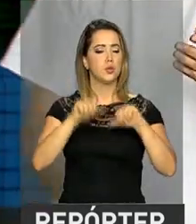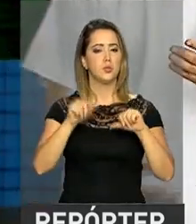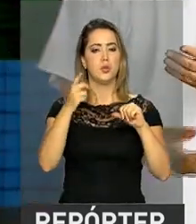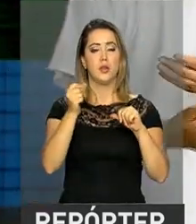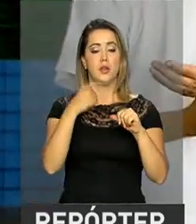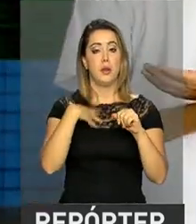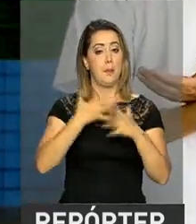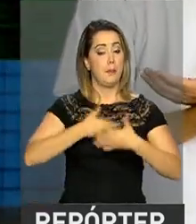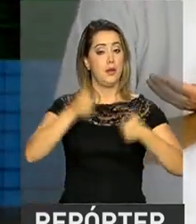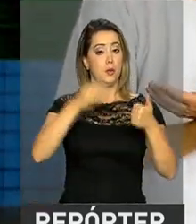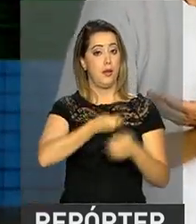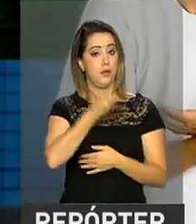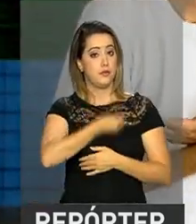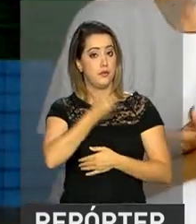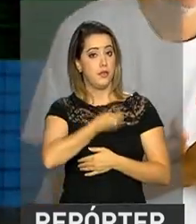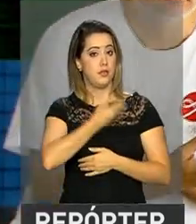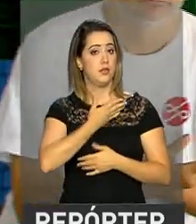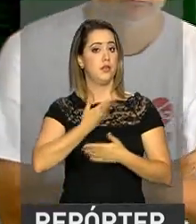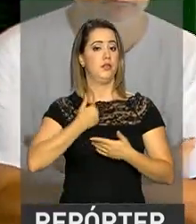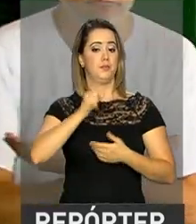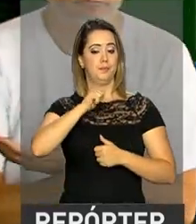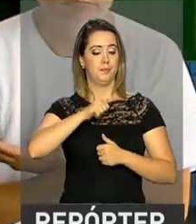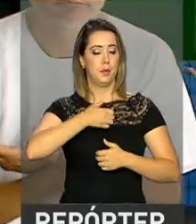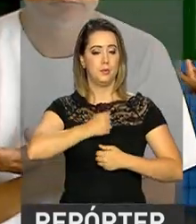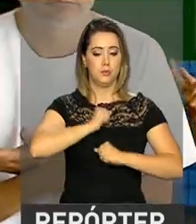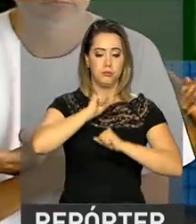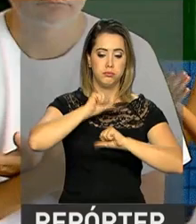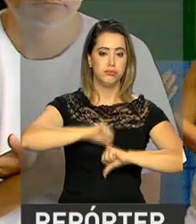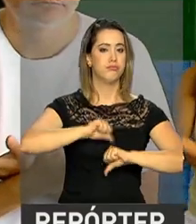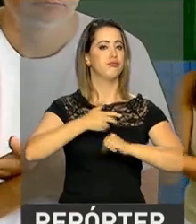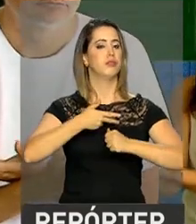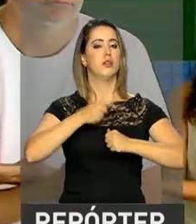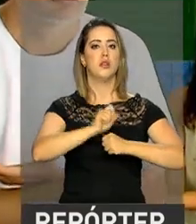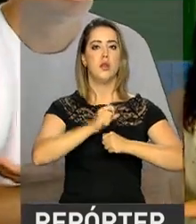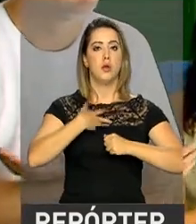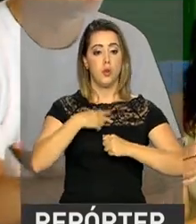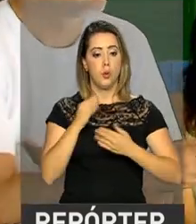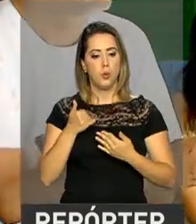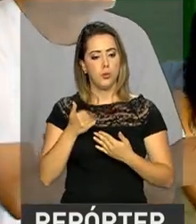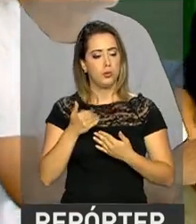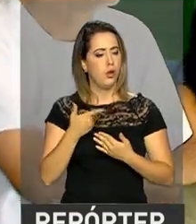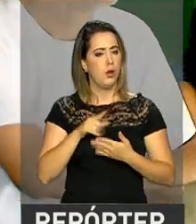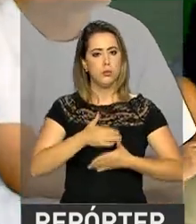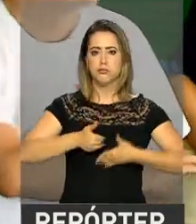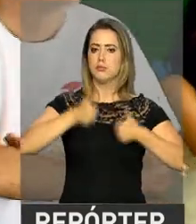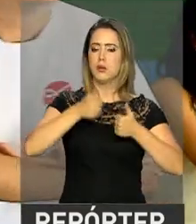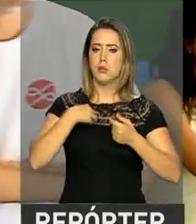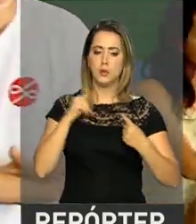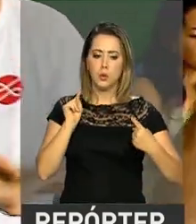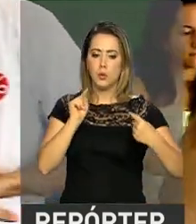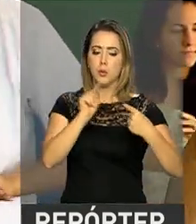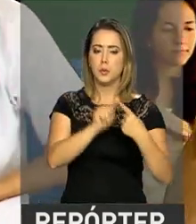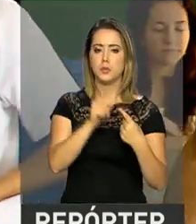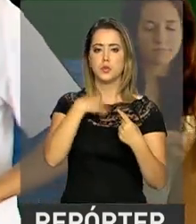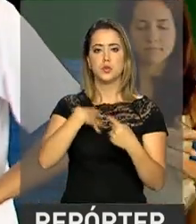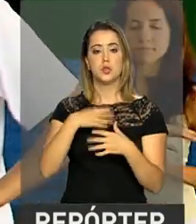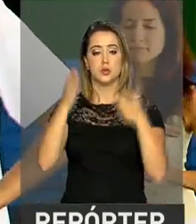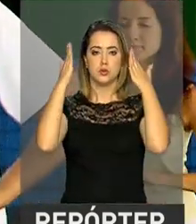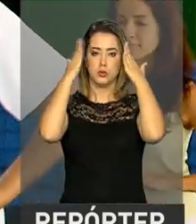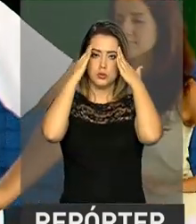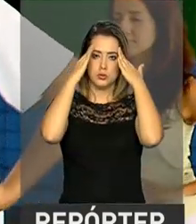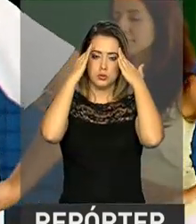falta de energia, né? Não perder o foco, a atenção, me manter equilibrado